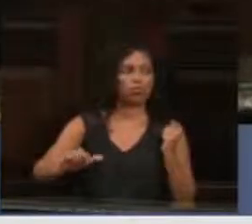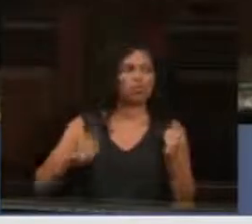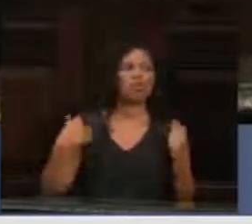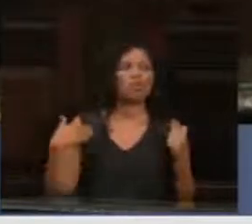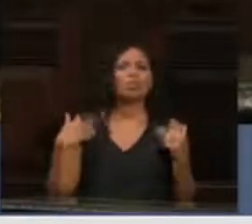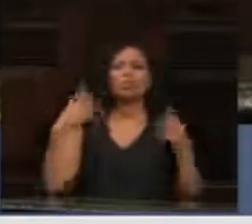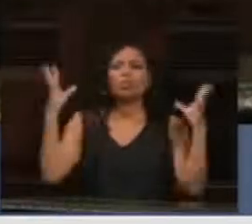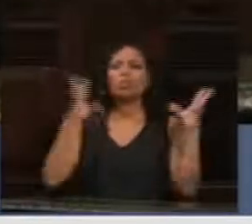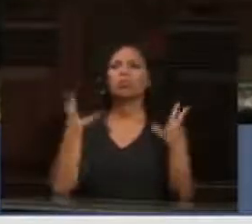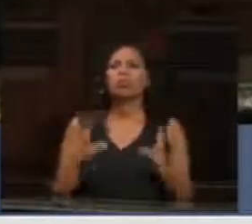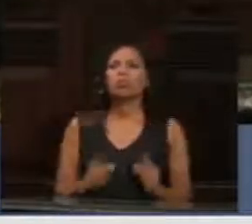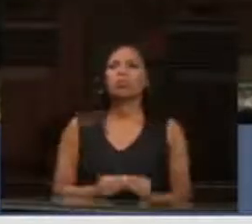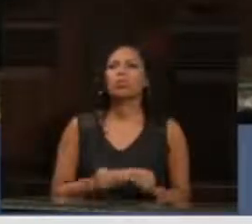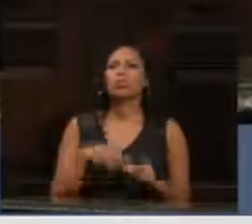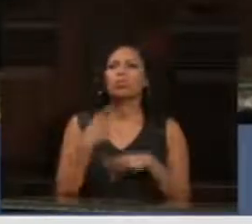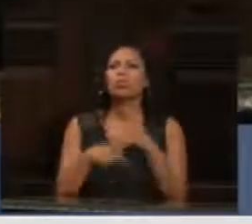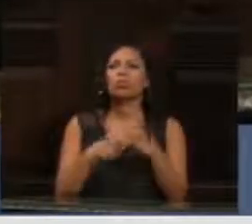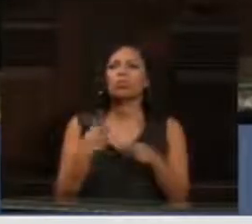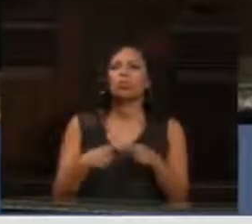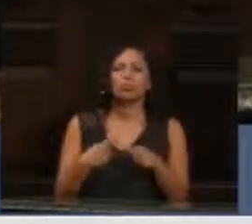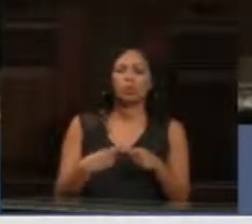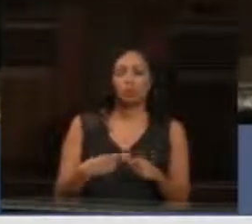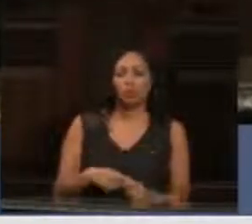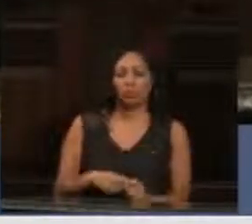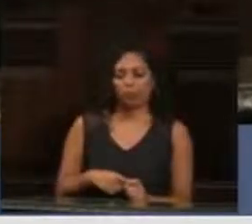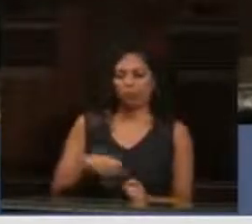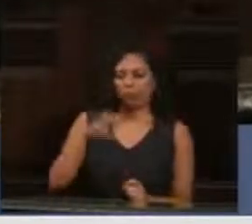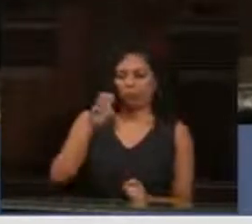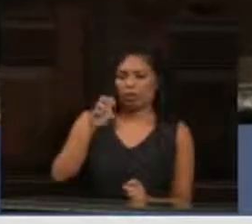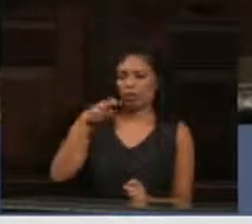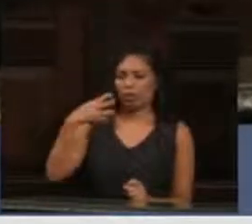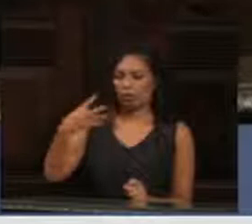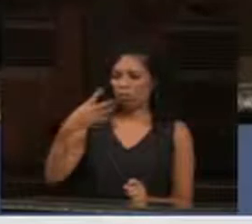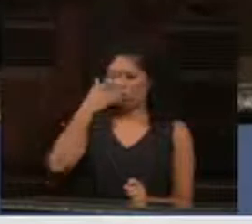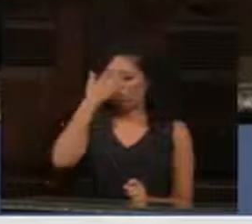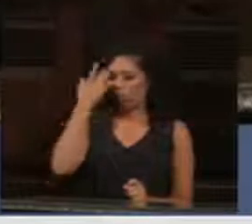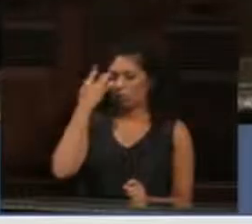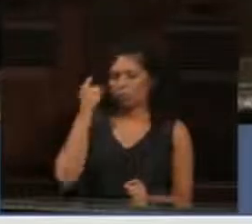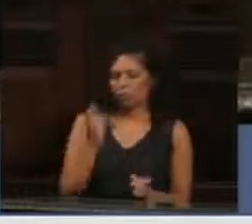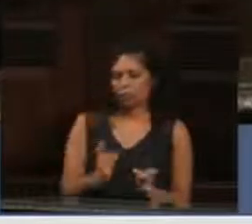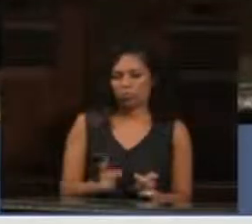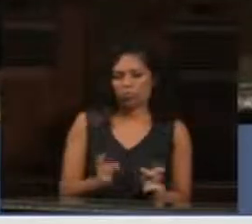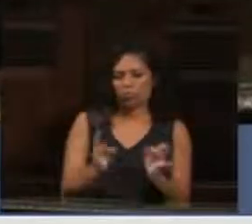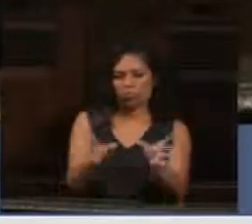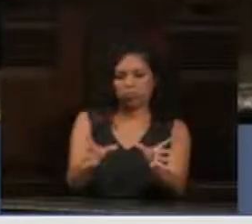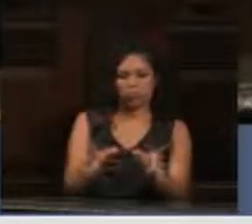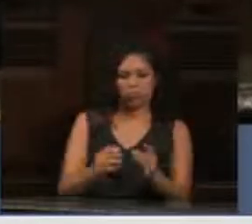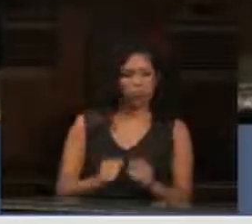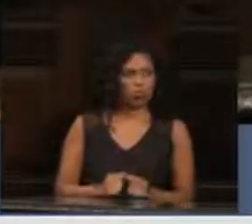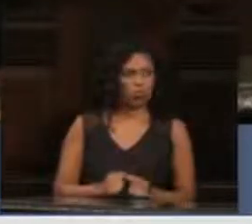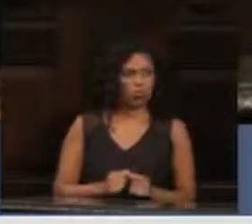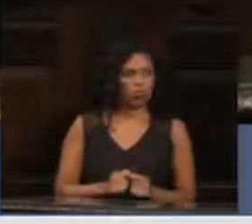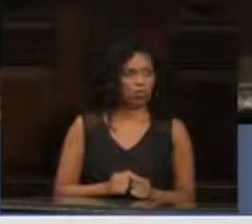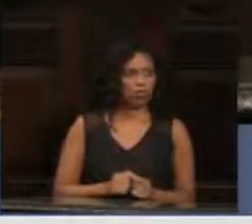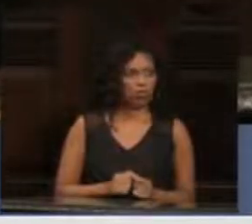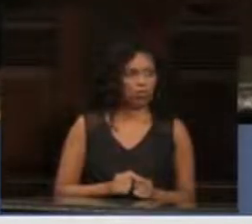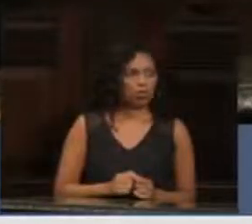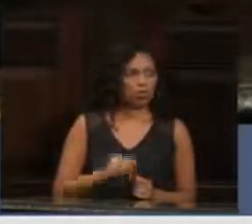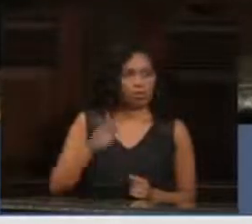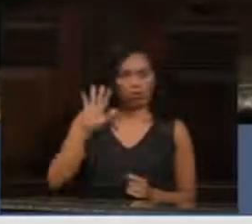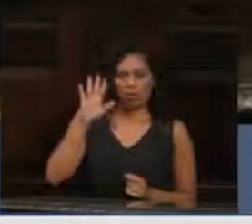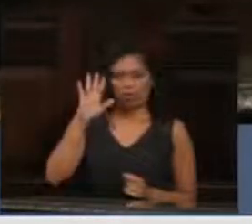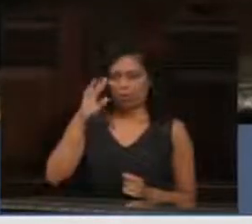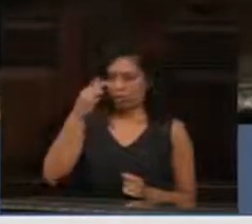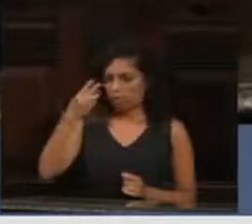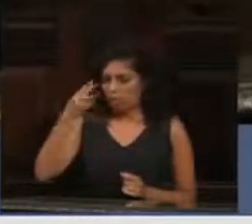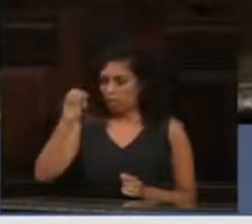chegar? 54 demissões. Eu fiz aqui o levantamento, das quais 38 engenheiros.